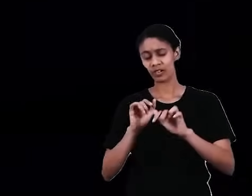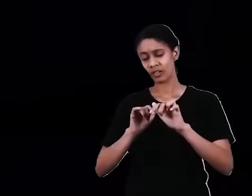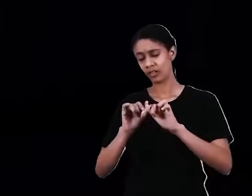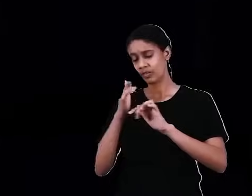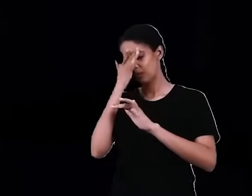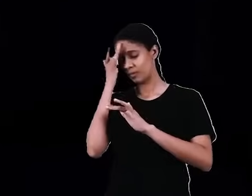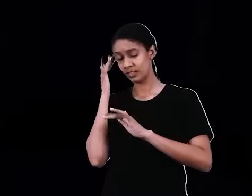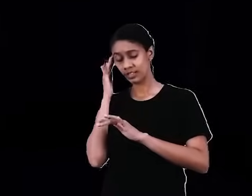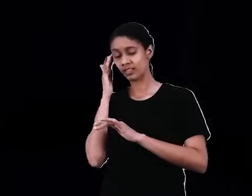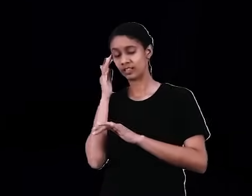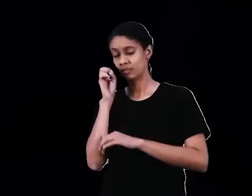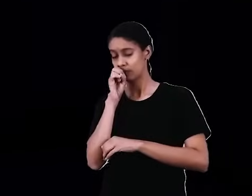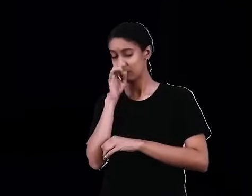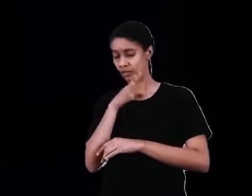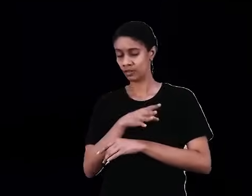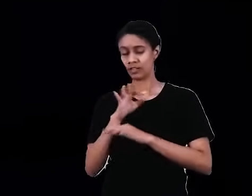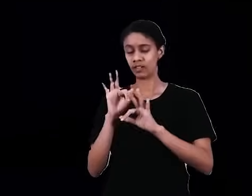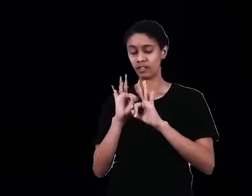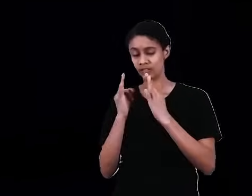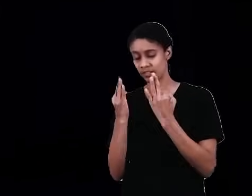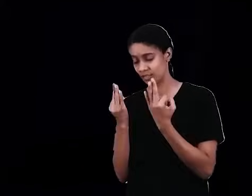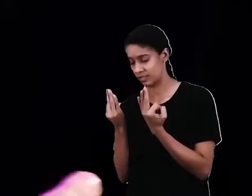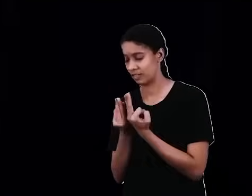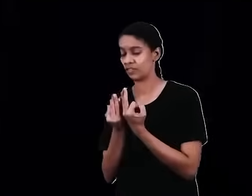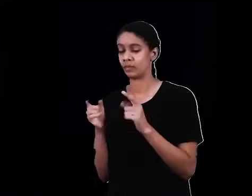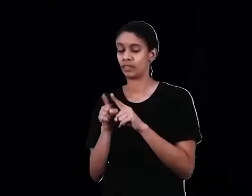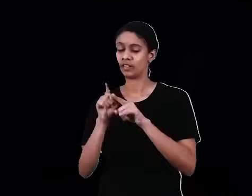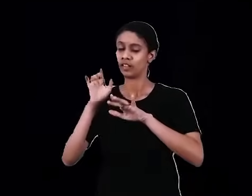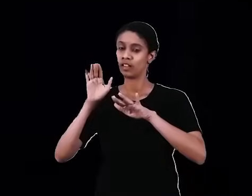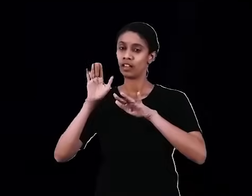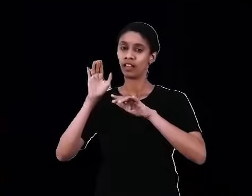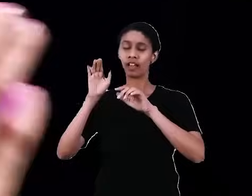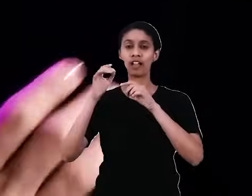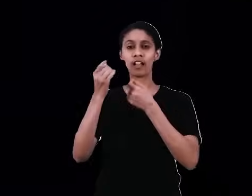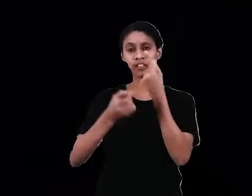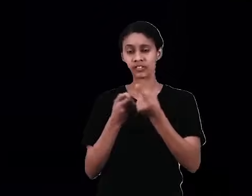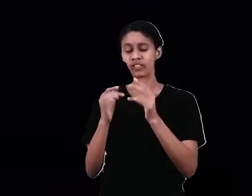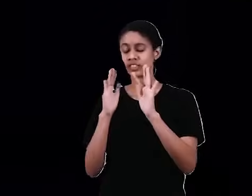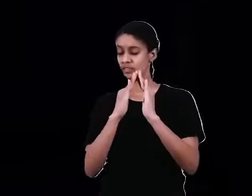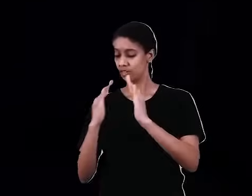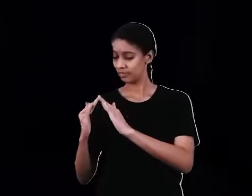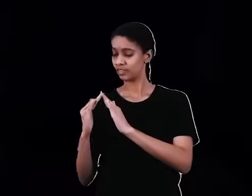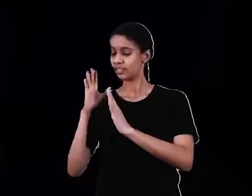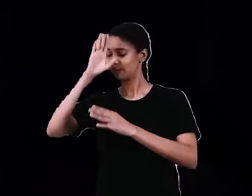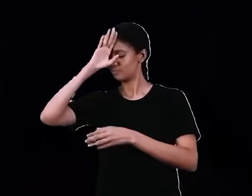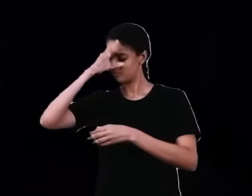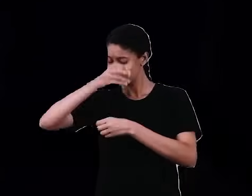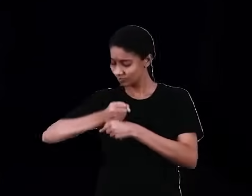duro, grosso, arrogante. Às vezes uma vizinha, um chefe de trabalho,